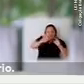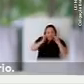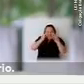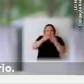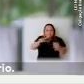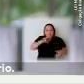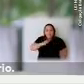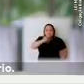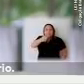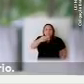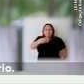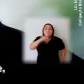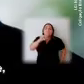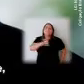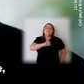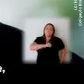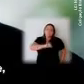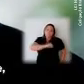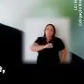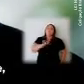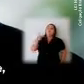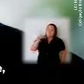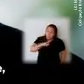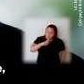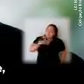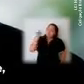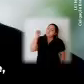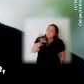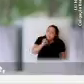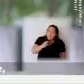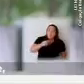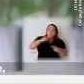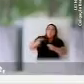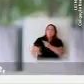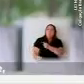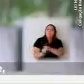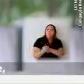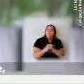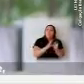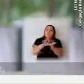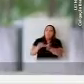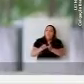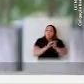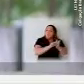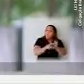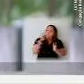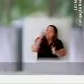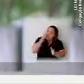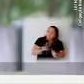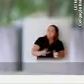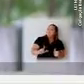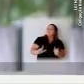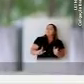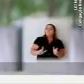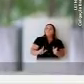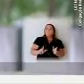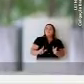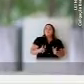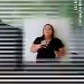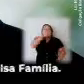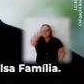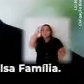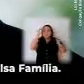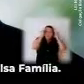o décimo terceiro salário Esses recursos virão Do combate à fraude O roubo E a